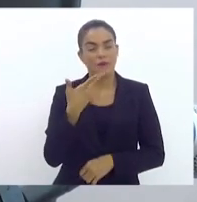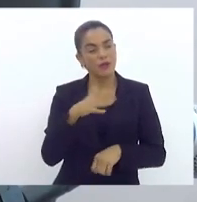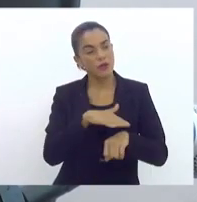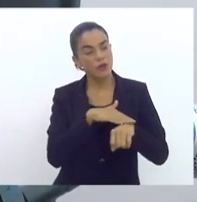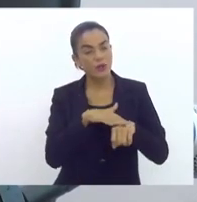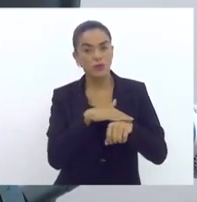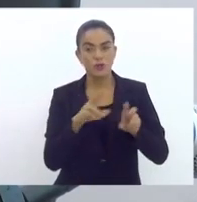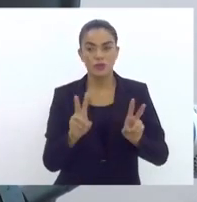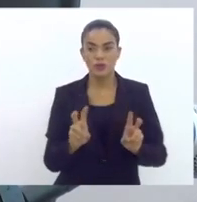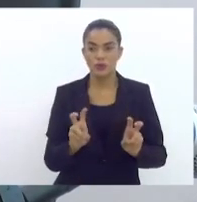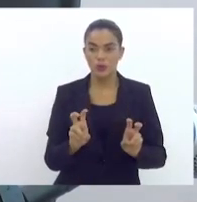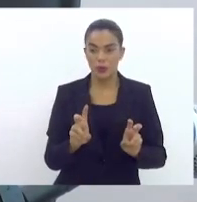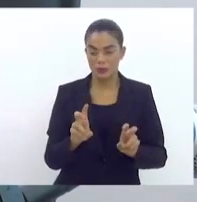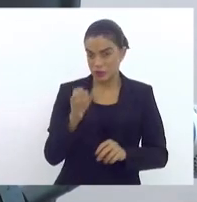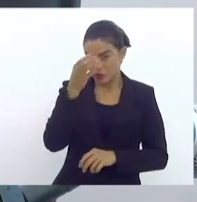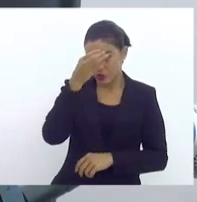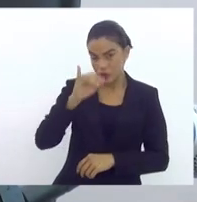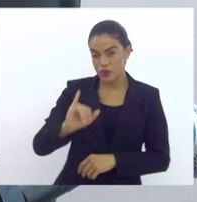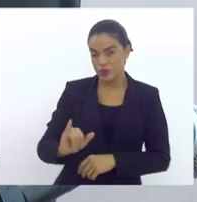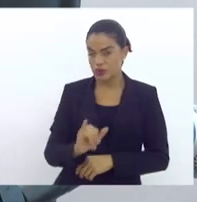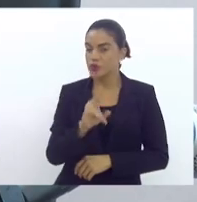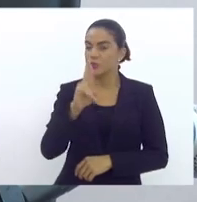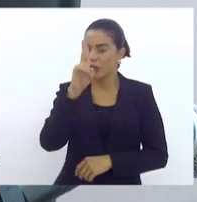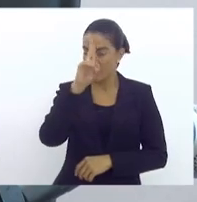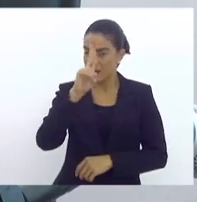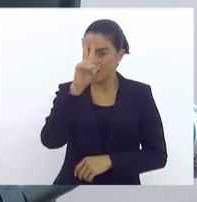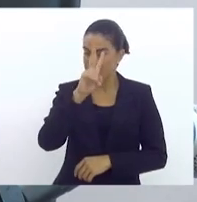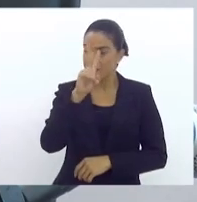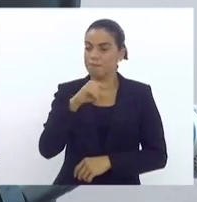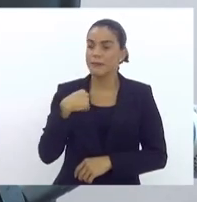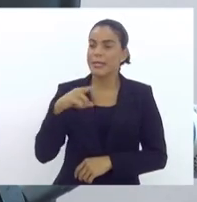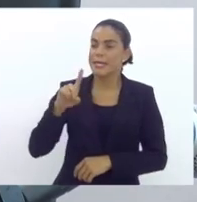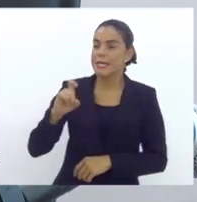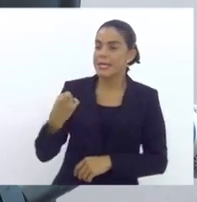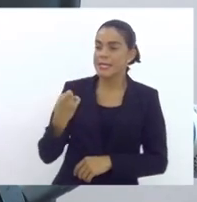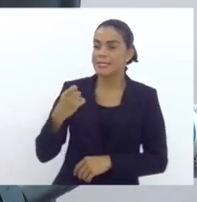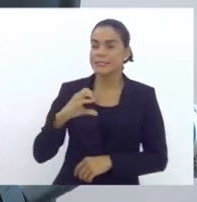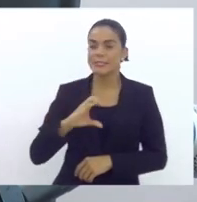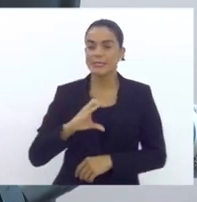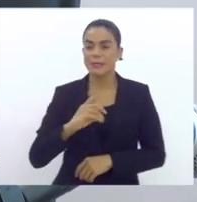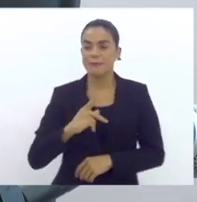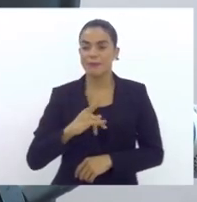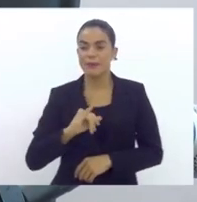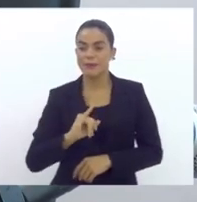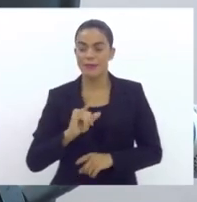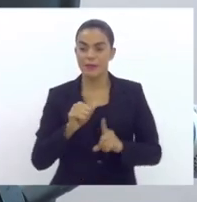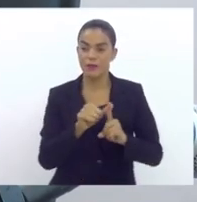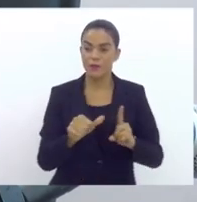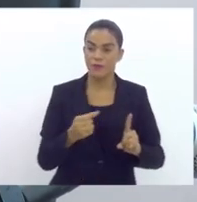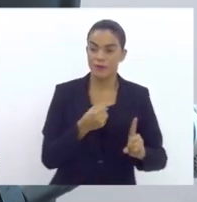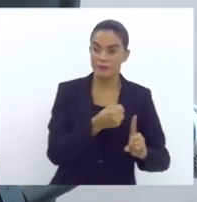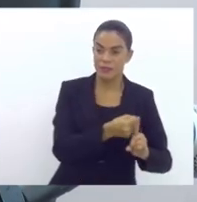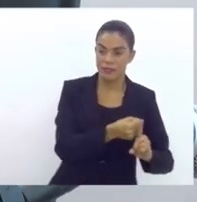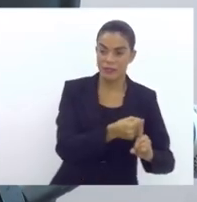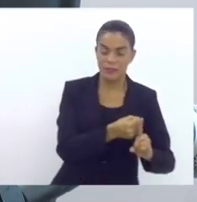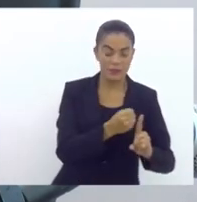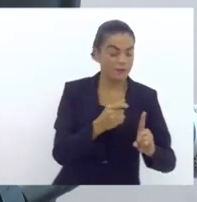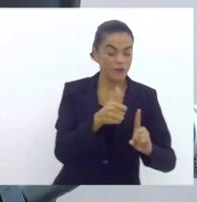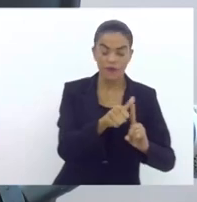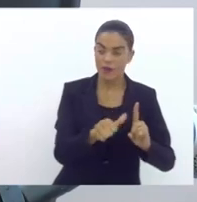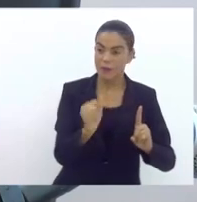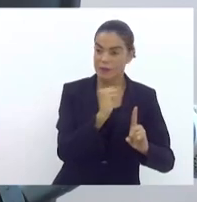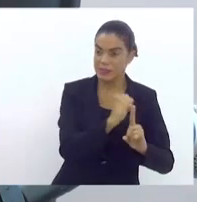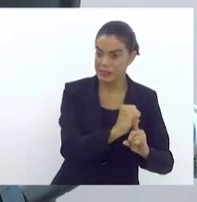me recordei tia Ju vai ser lembrar disso quando nós fizemos aqui a CPI do feminicídio nós